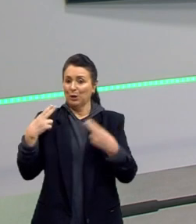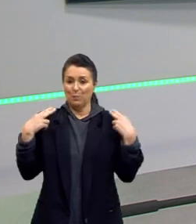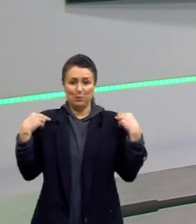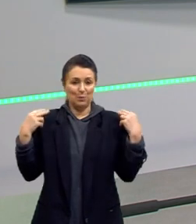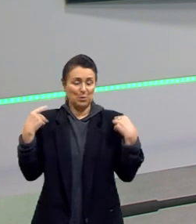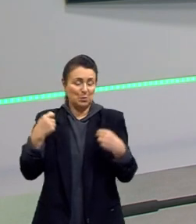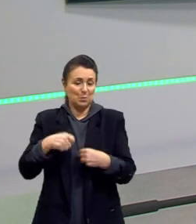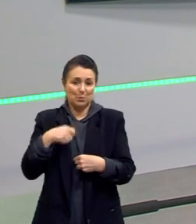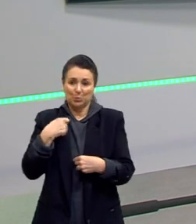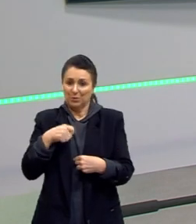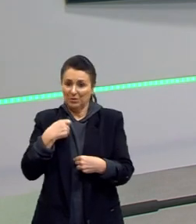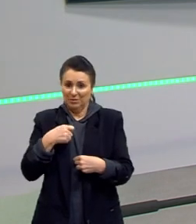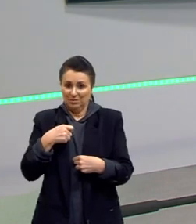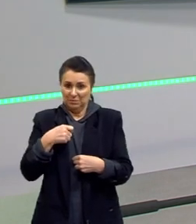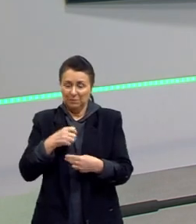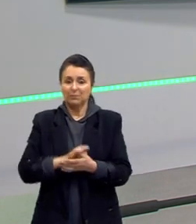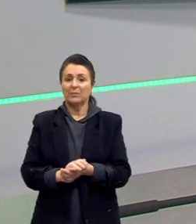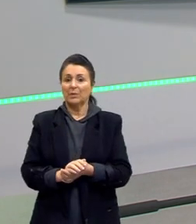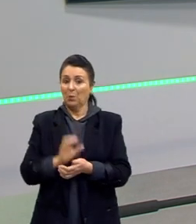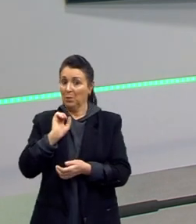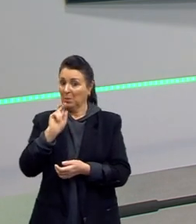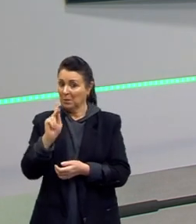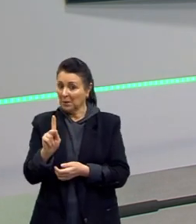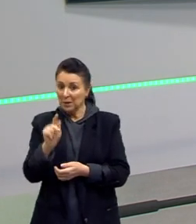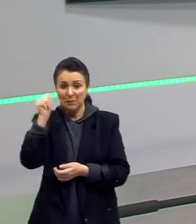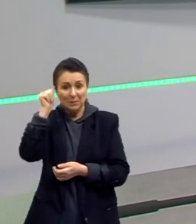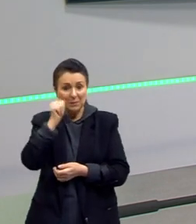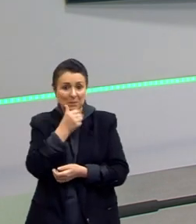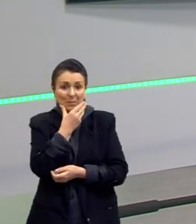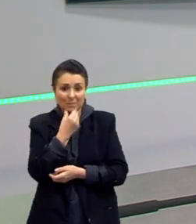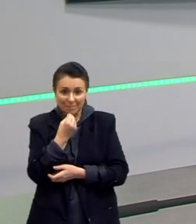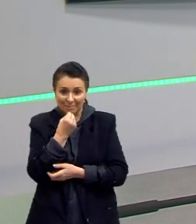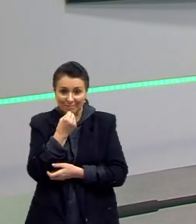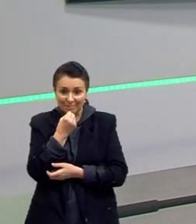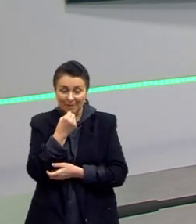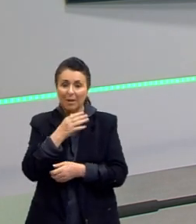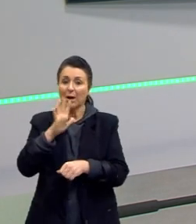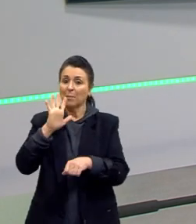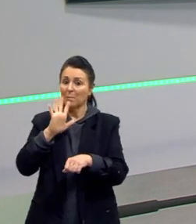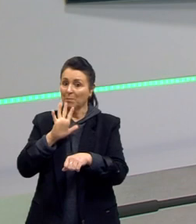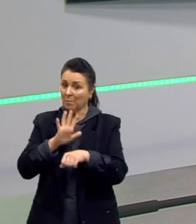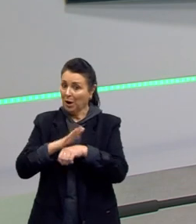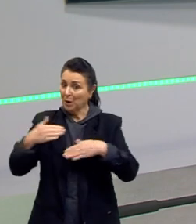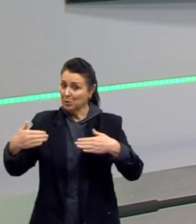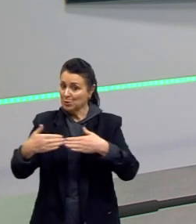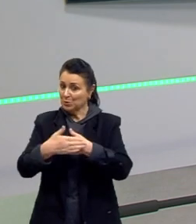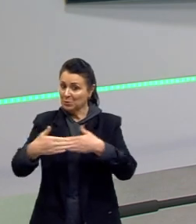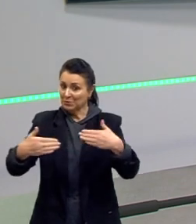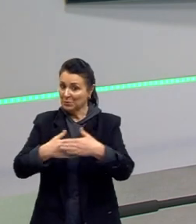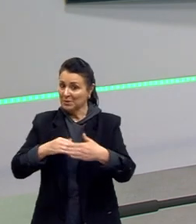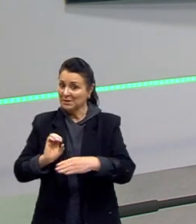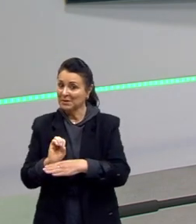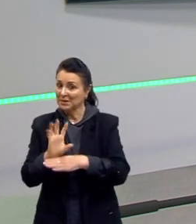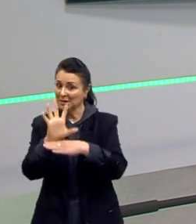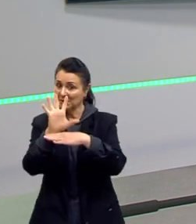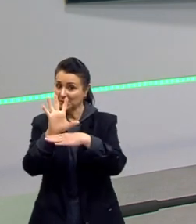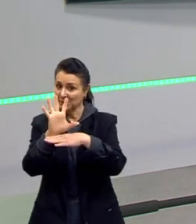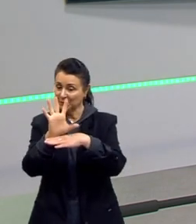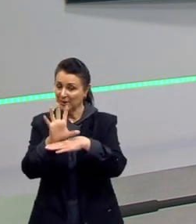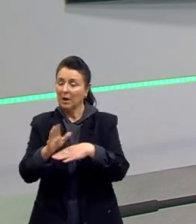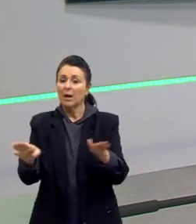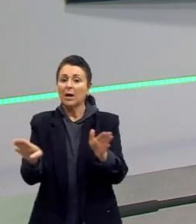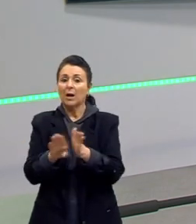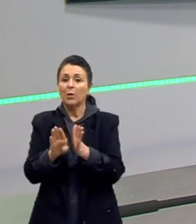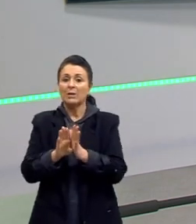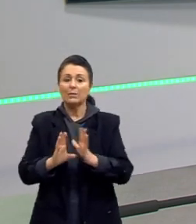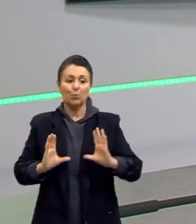tecnologia embarcada muito grande Tá meninos e meninas vamos passar então mais um slides ruim e aí nós chegamos